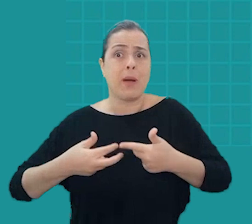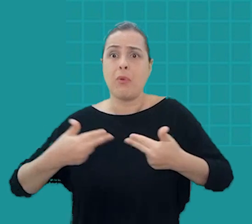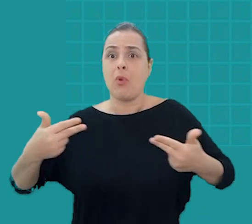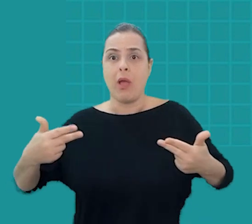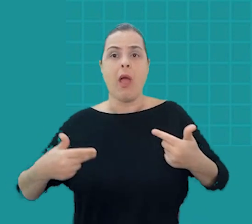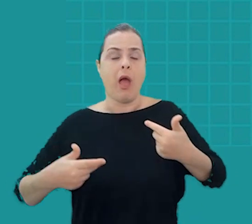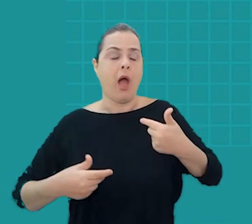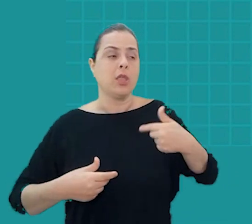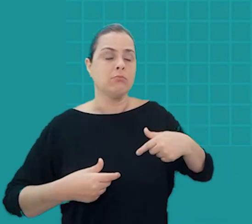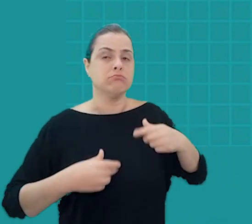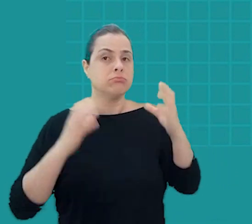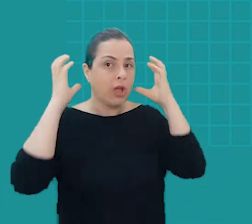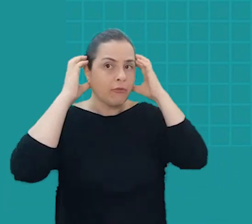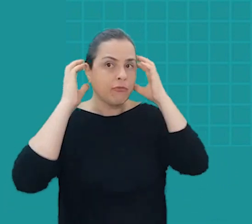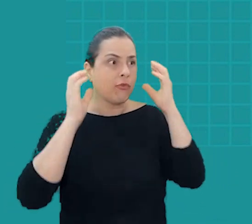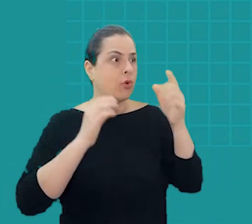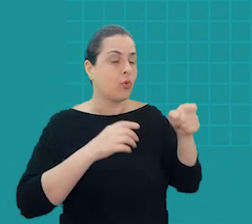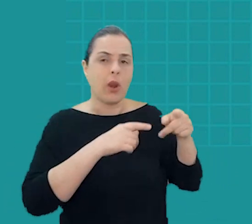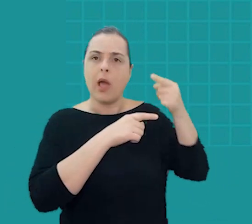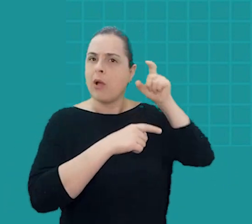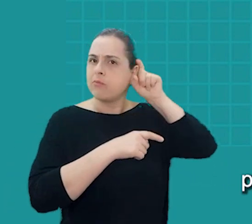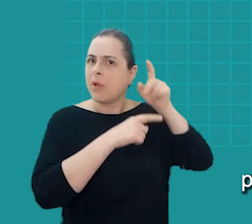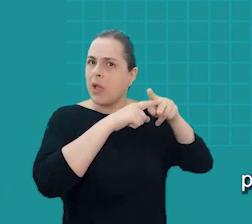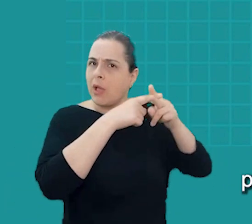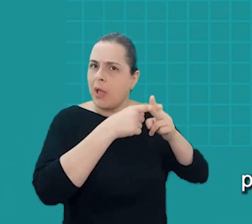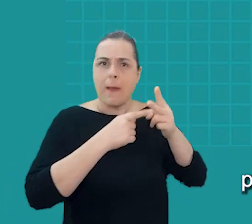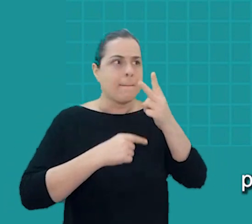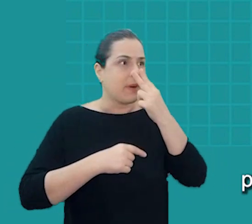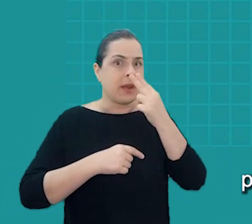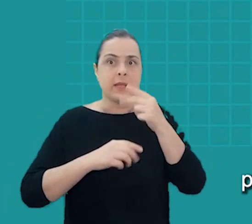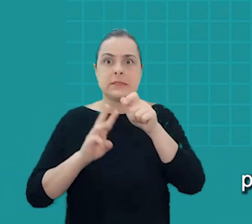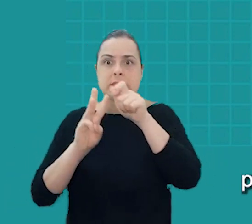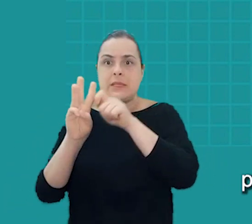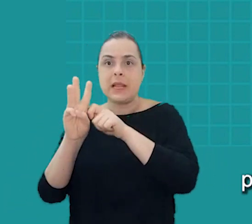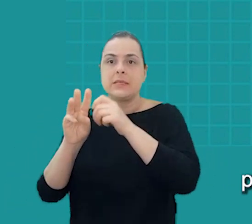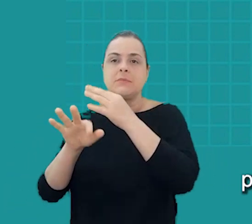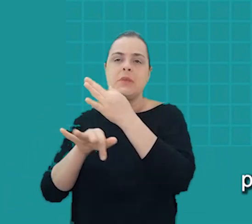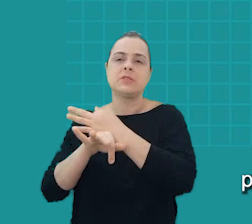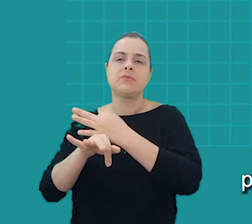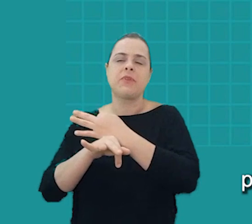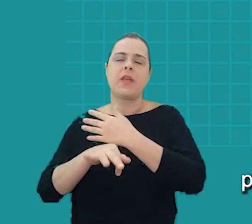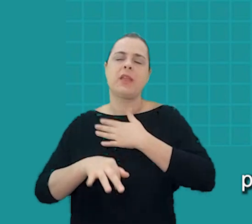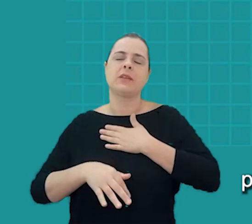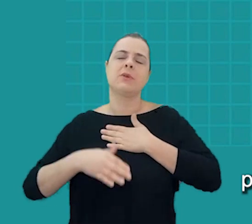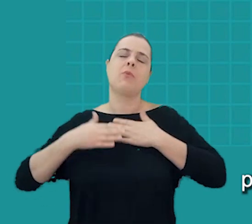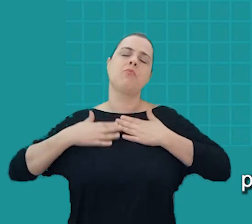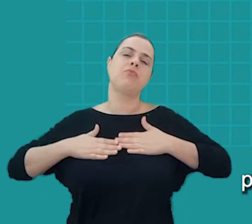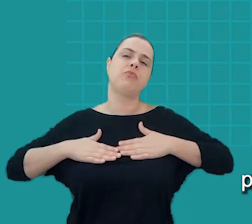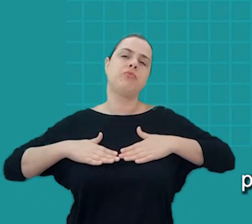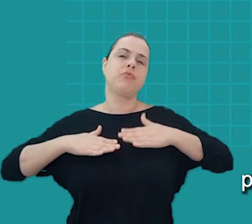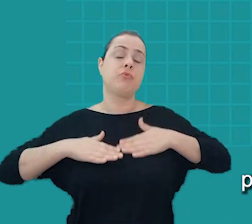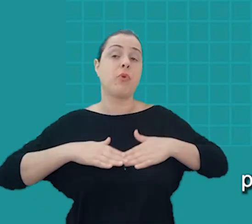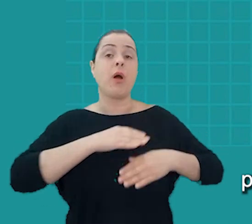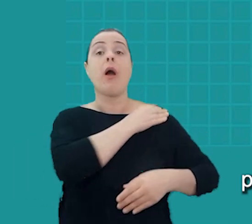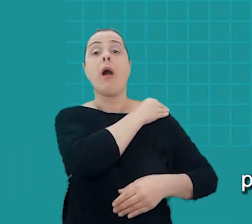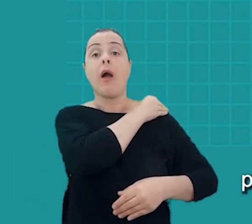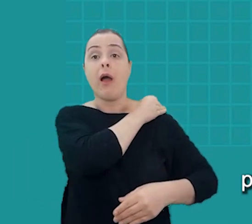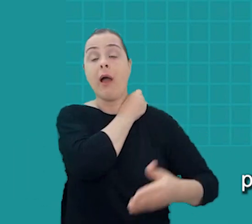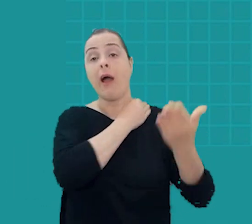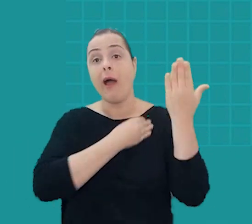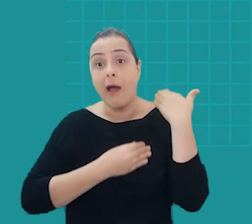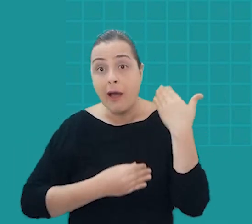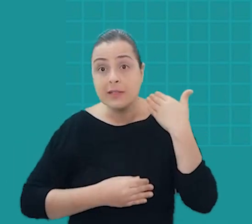fono, parece que eu ganhei uns 3 meses de férias. Impressionante, porque antes, 7 horas da noite,